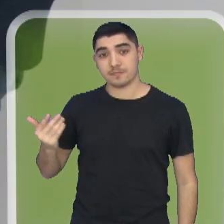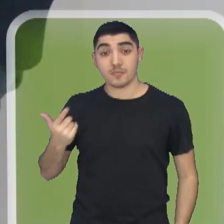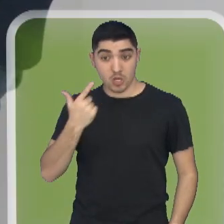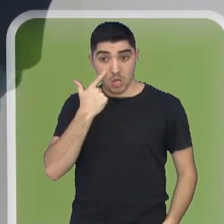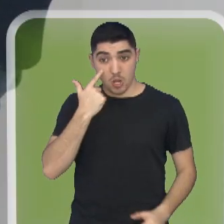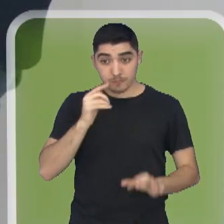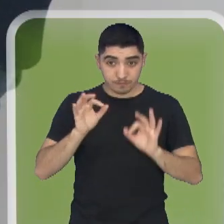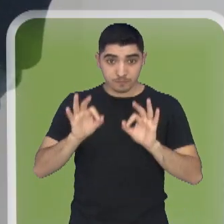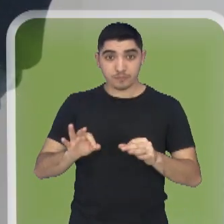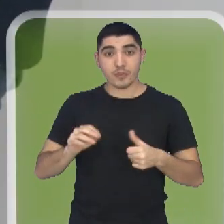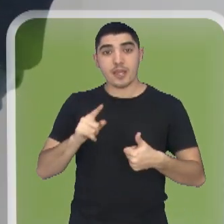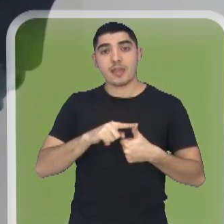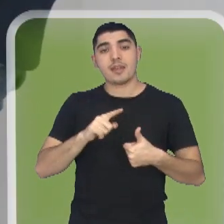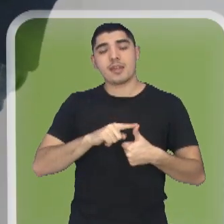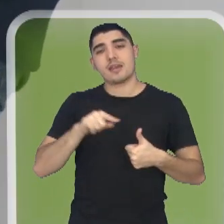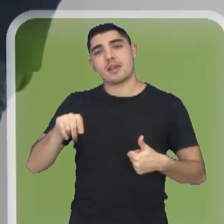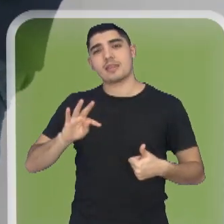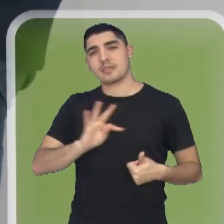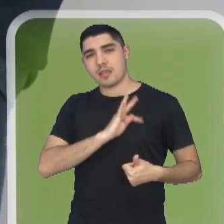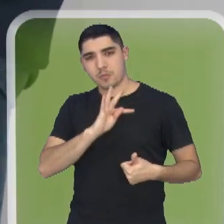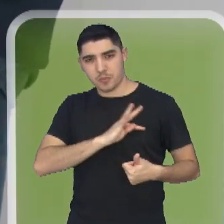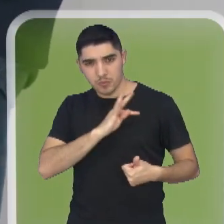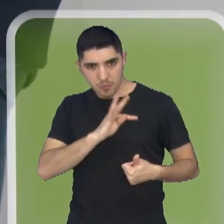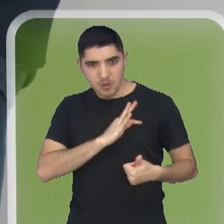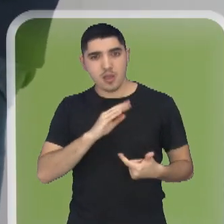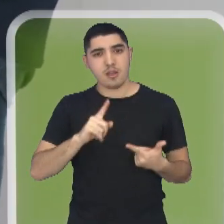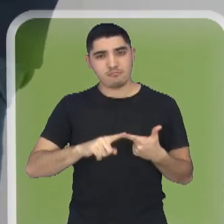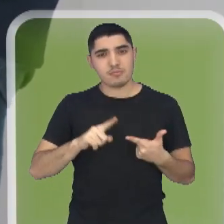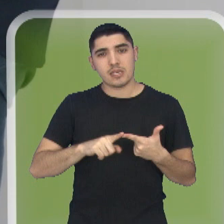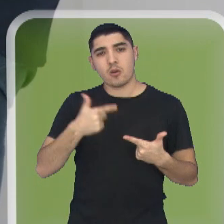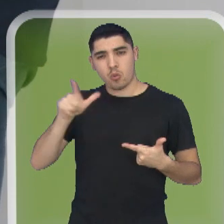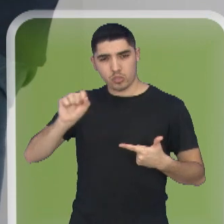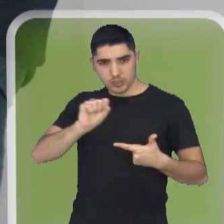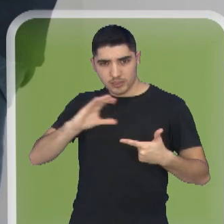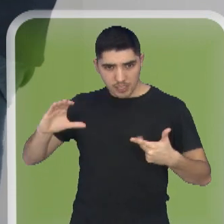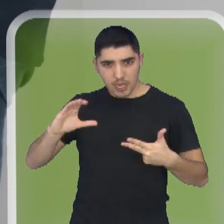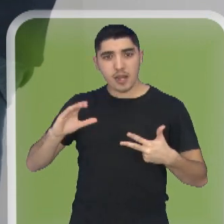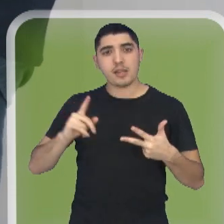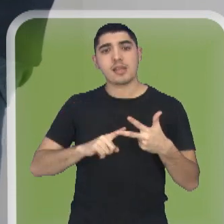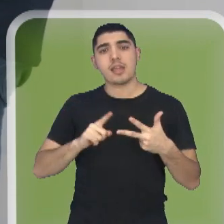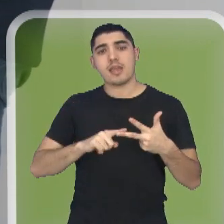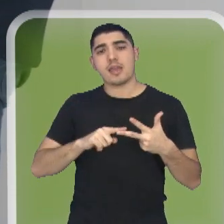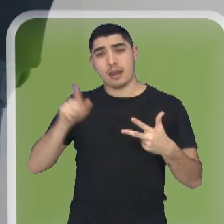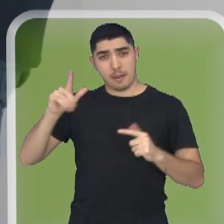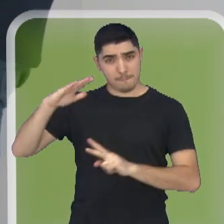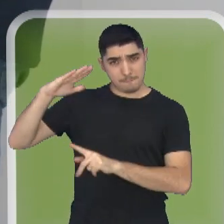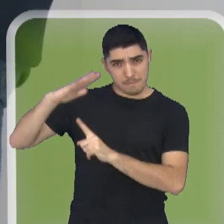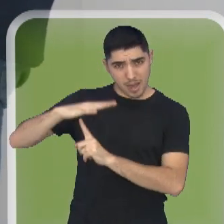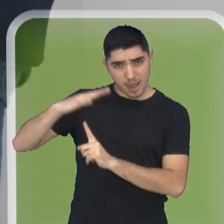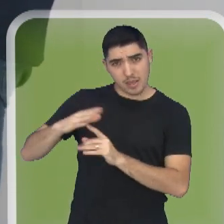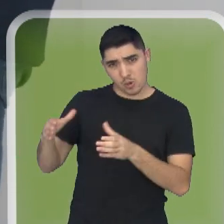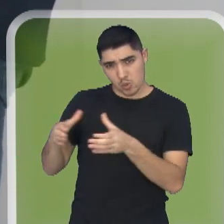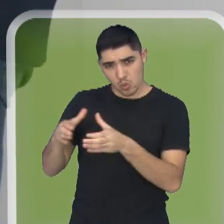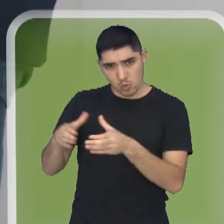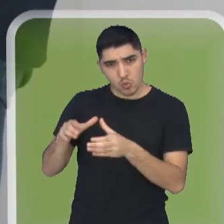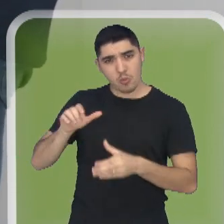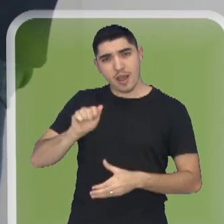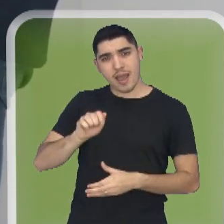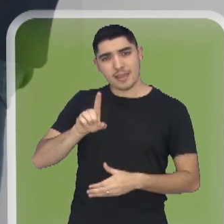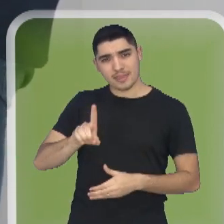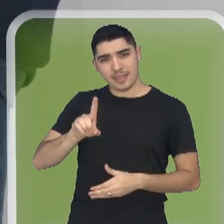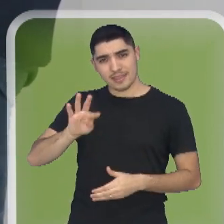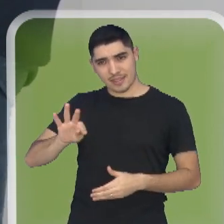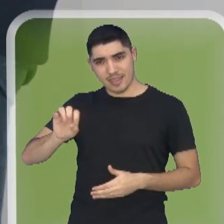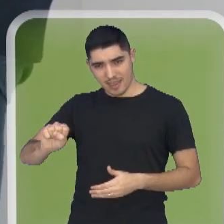Olha só, o Tabuão é o líder com 9 pontos, Barateiro de Santa Catarina em segundo, o ADT-RB, que é a Associação Desportiva de